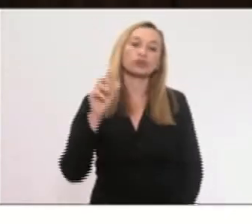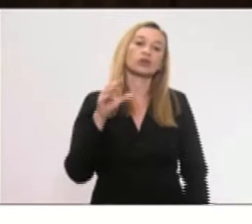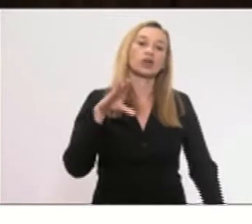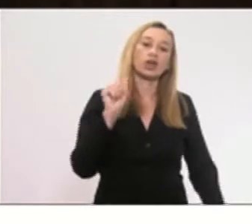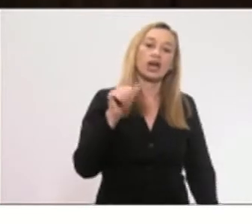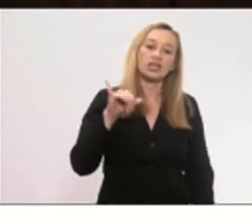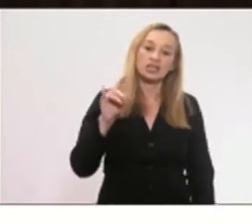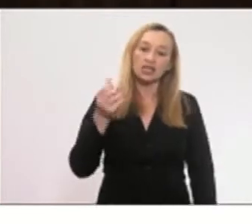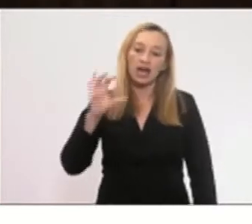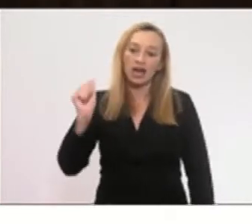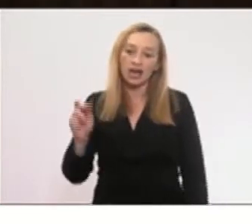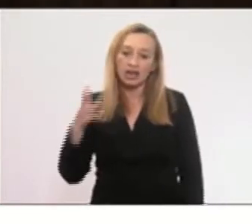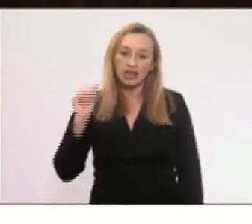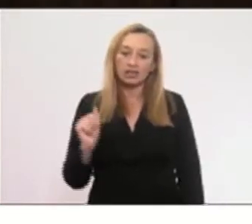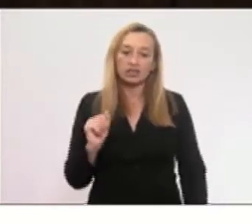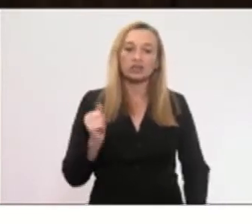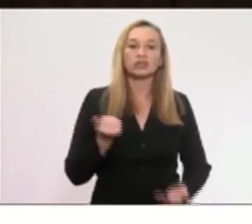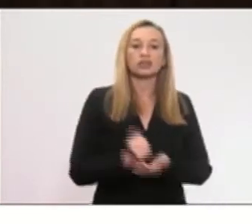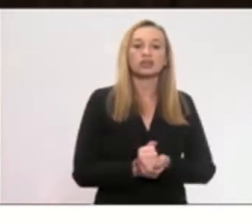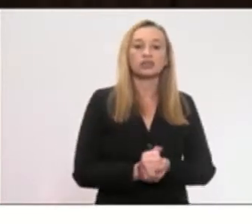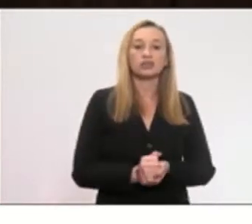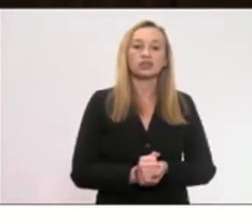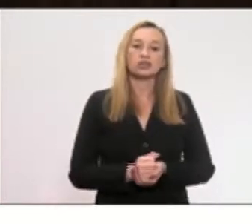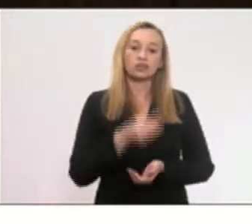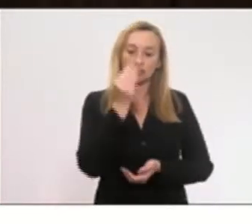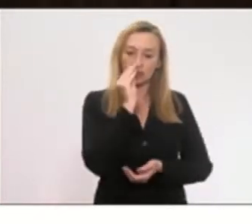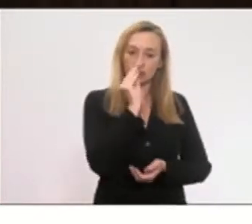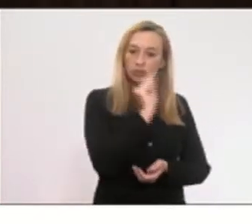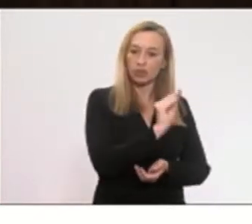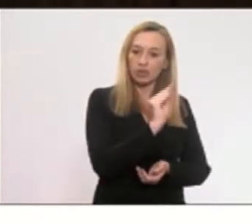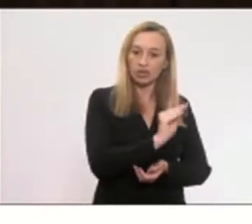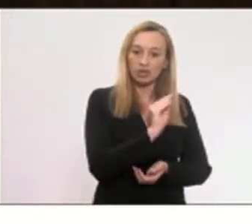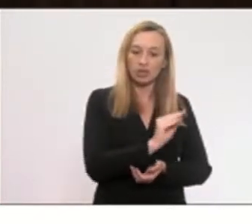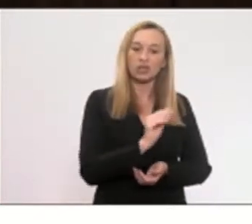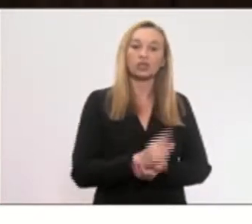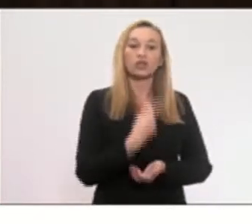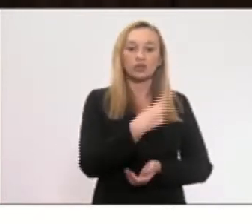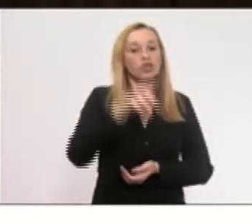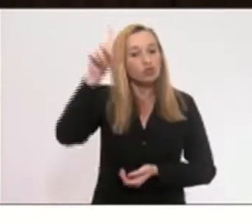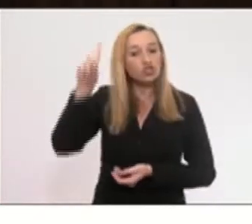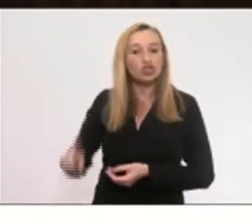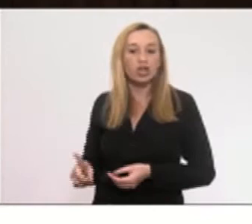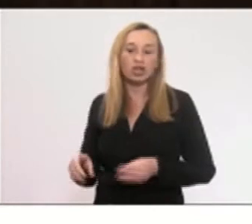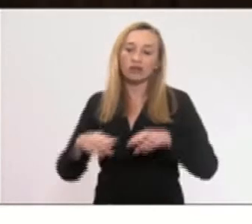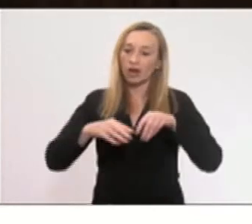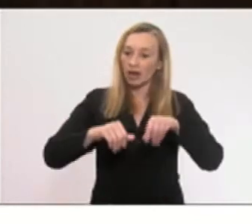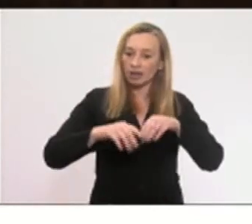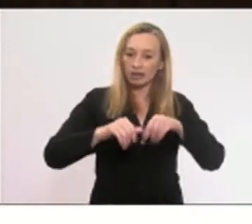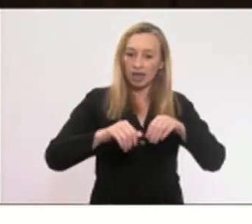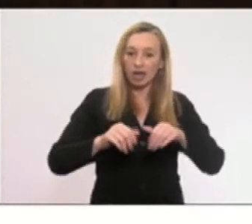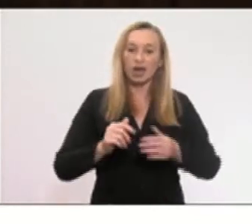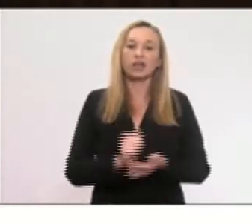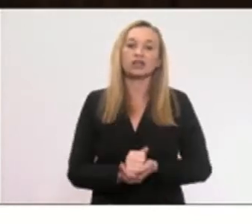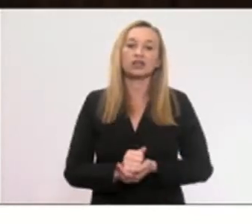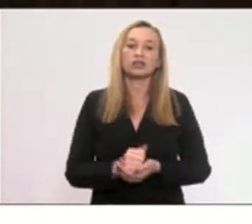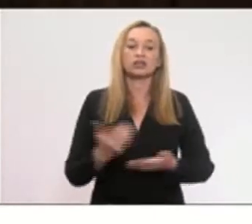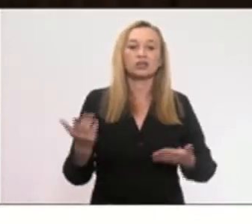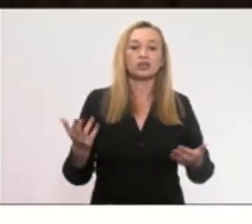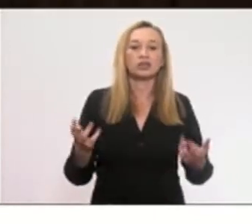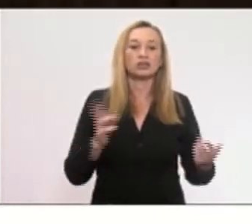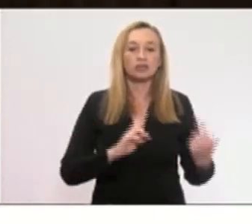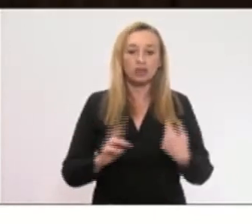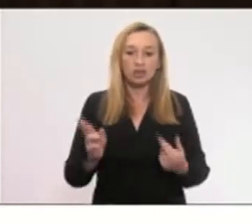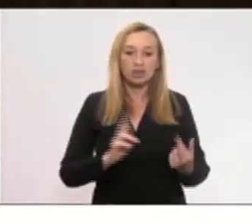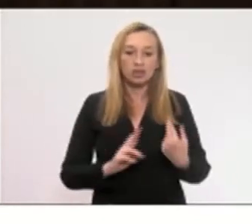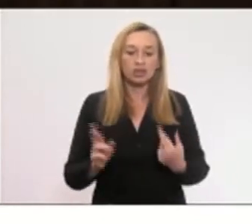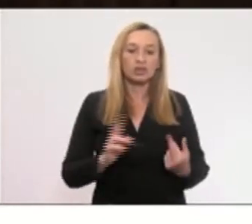caiçaras, que são completamente aviltados no seu direito à terra, na sua relação